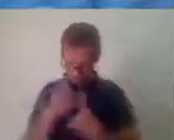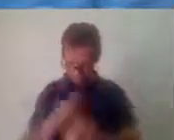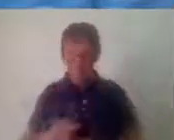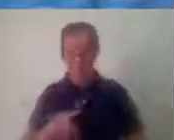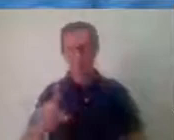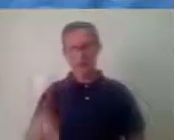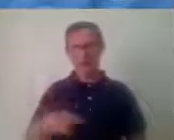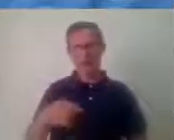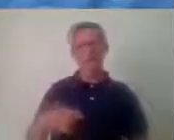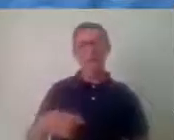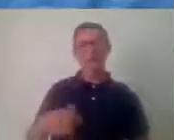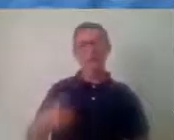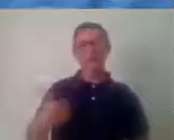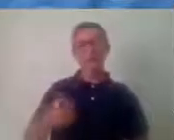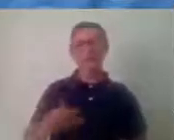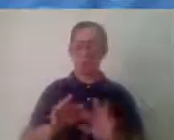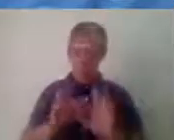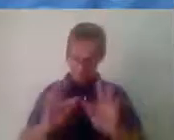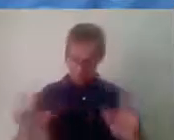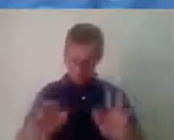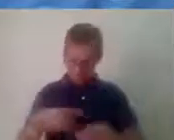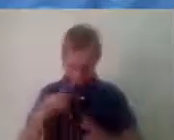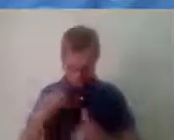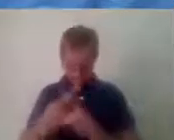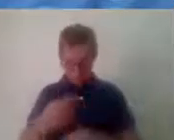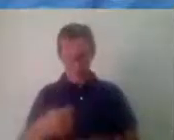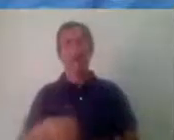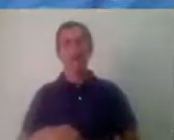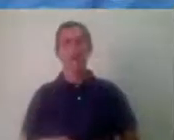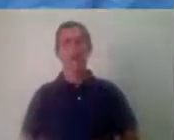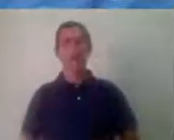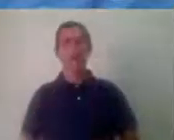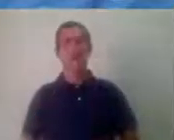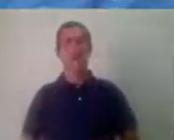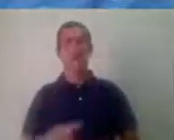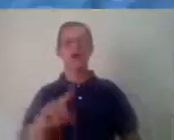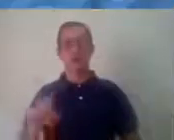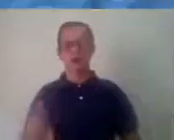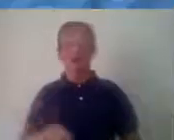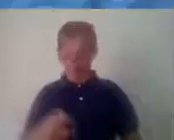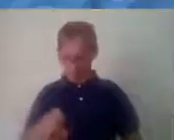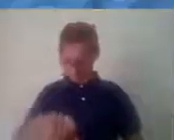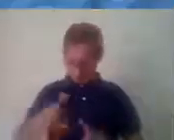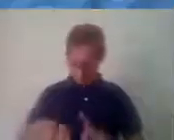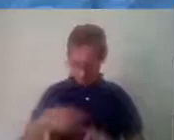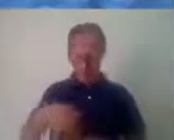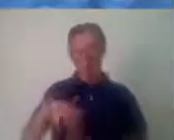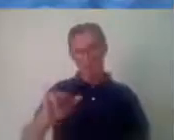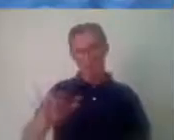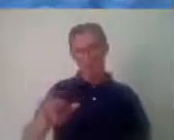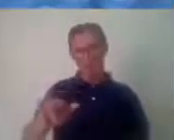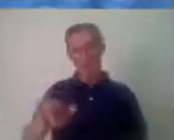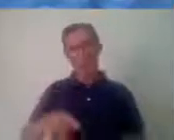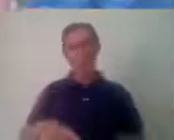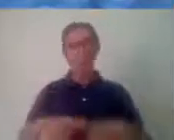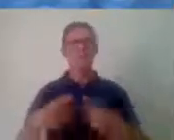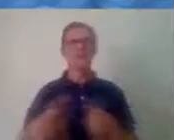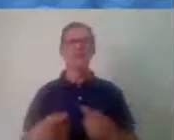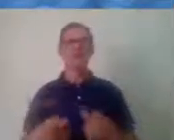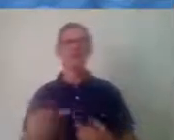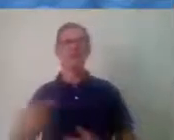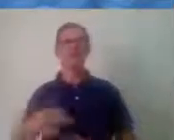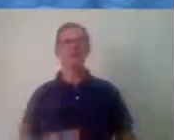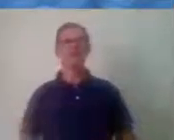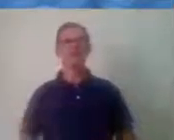de primeira ordem dessa função. Encontrei, professora, derivei em relação a x, depois derivei em relação a y. Segundo